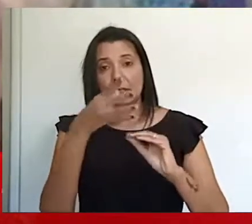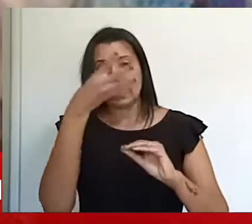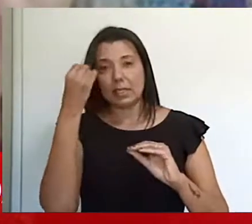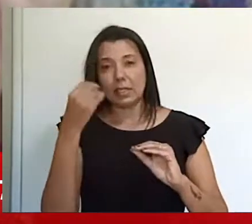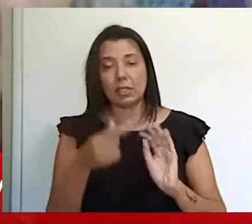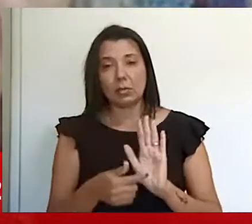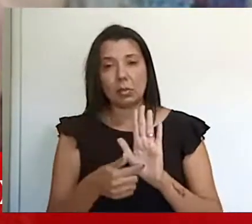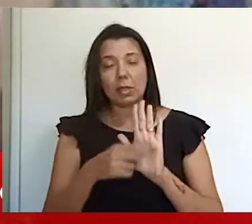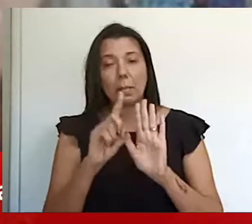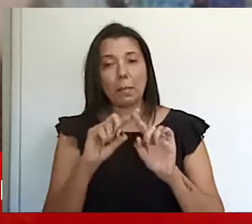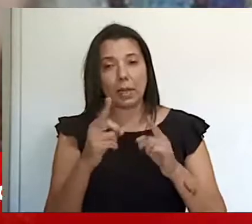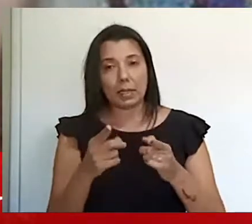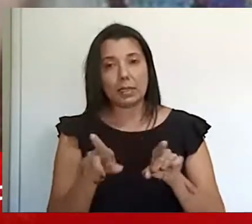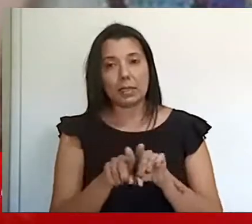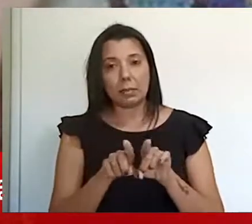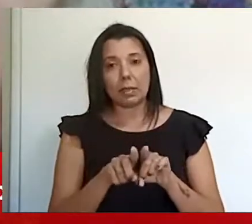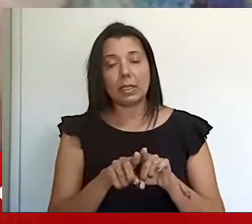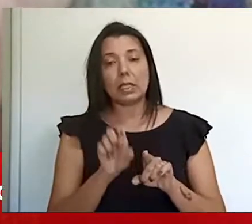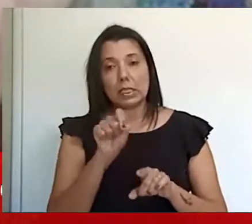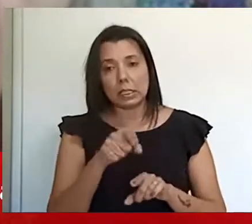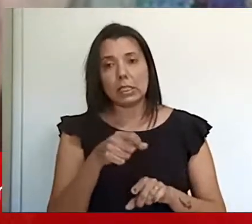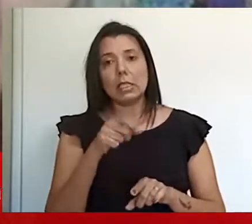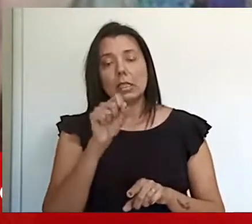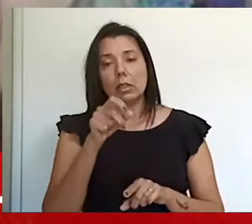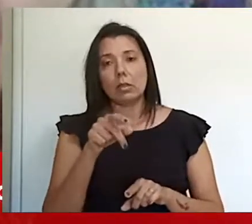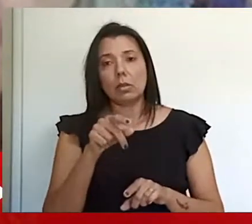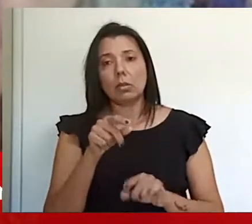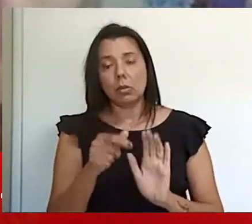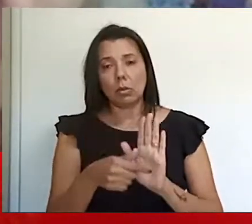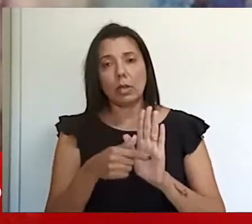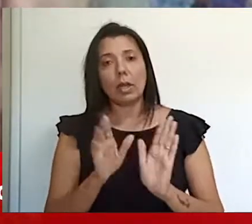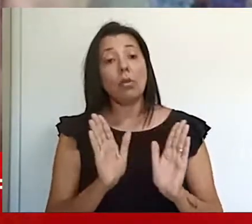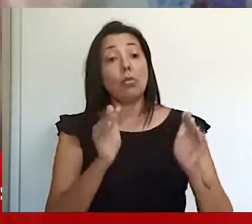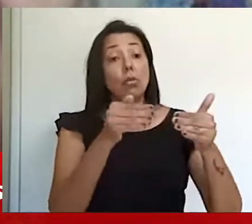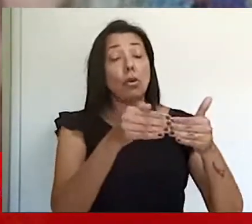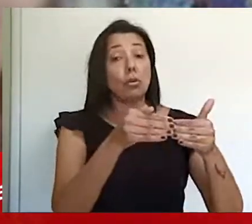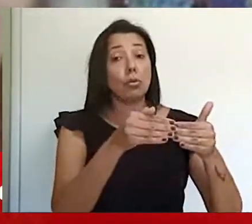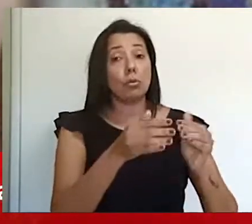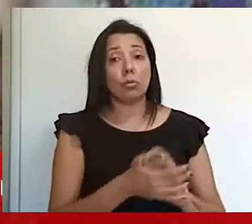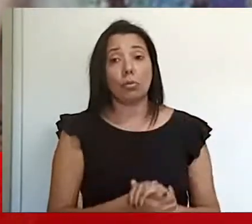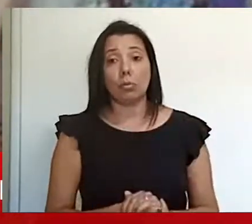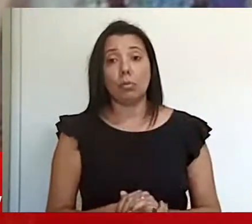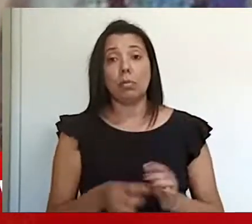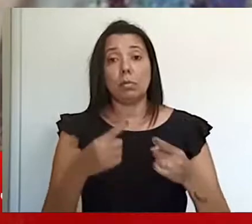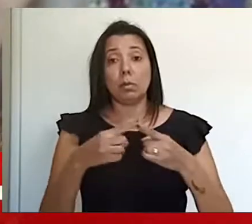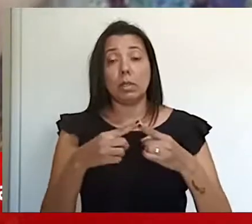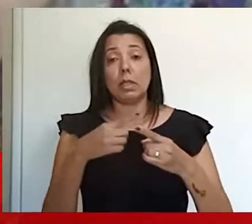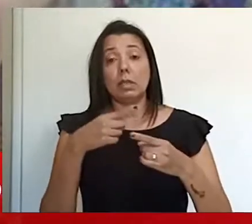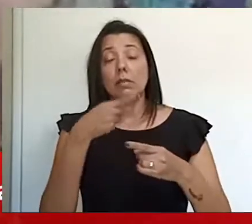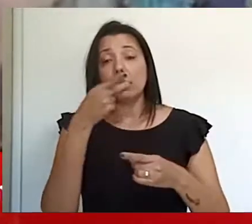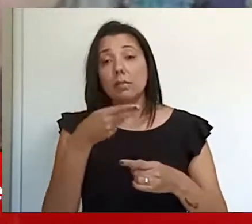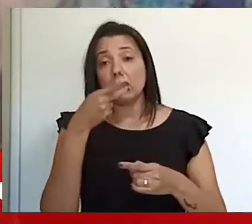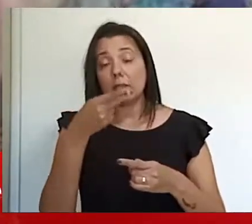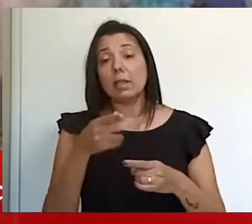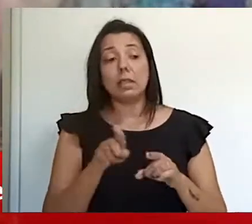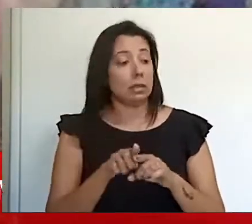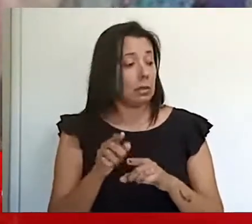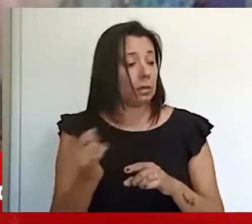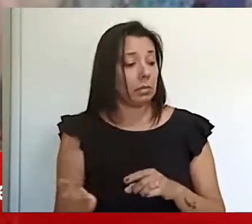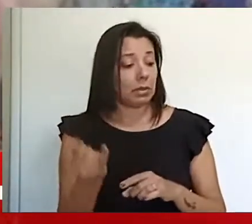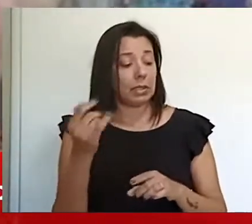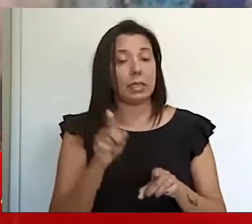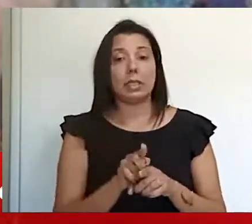faço questão e fiz questão de colocar os fóruns, porque a gente vai falar da importância dos espaços de